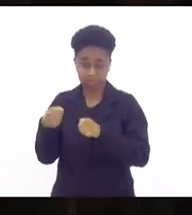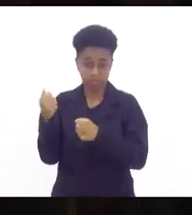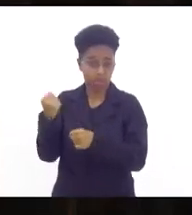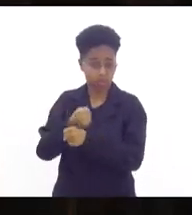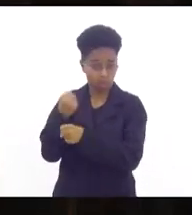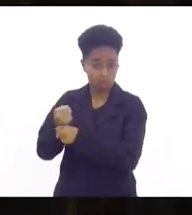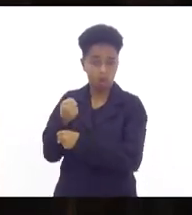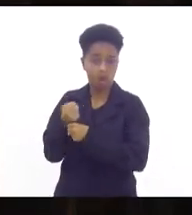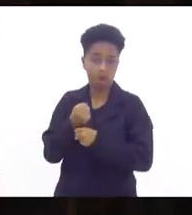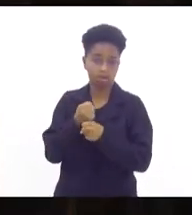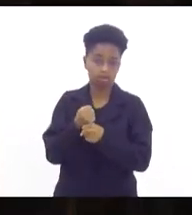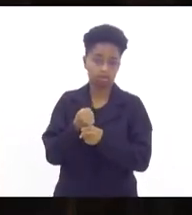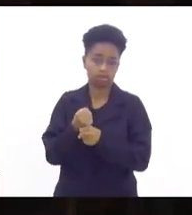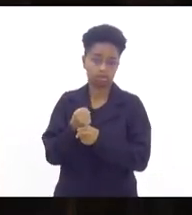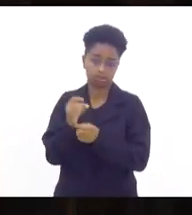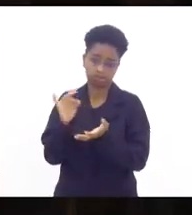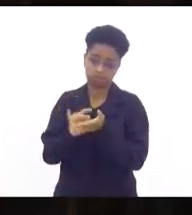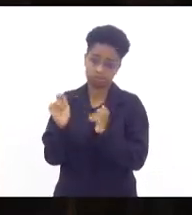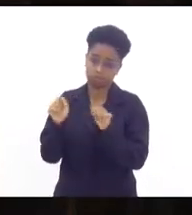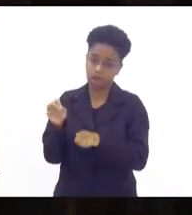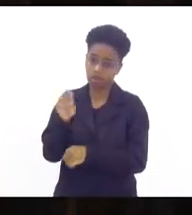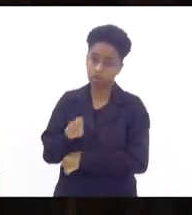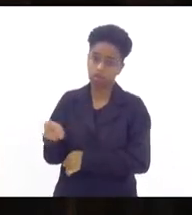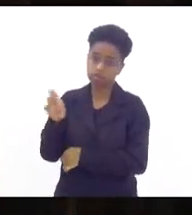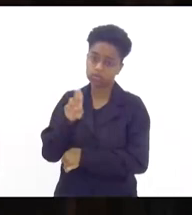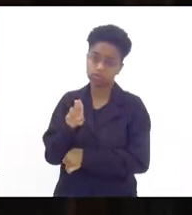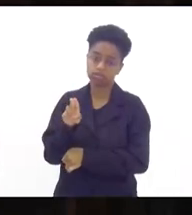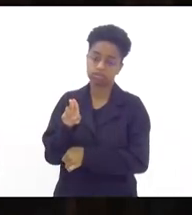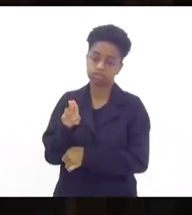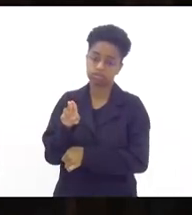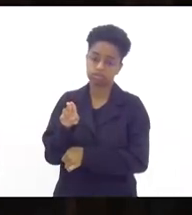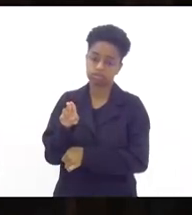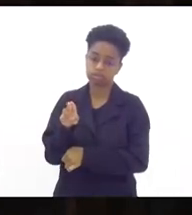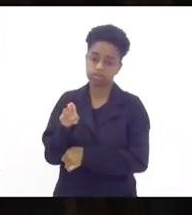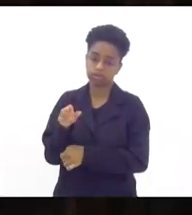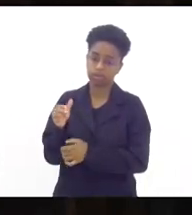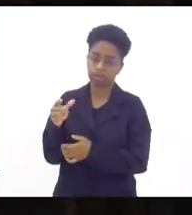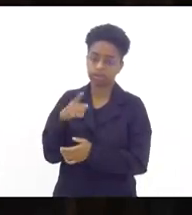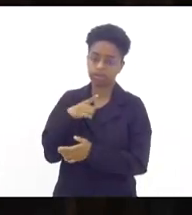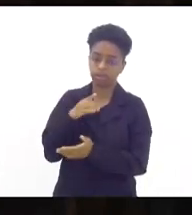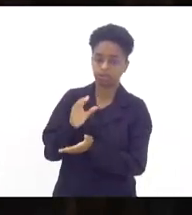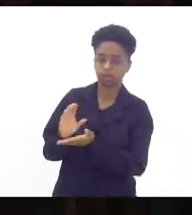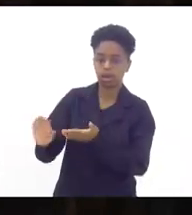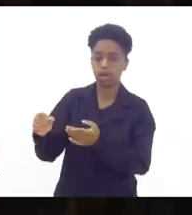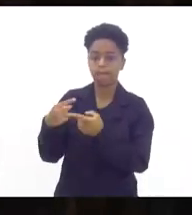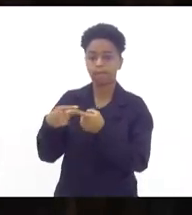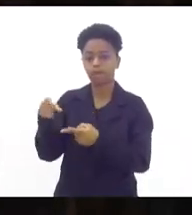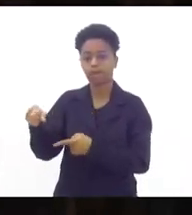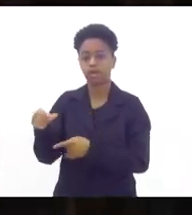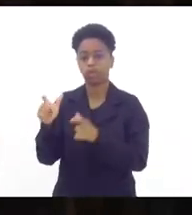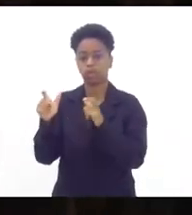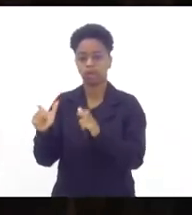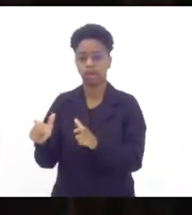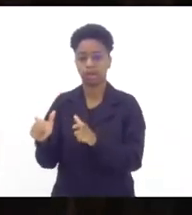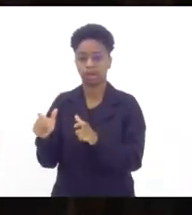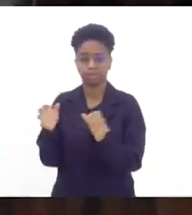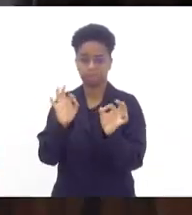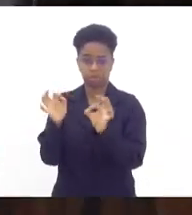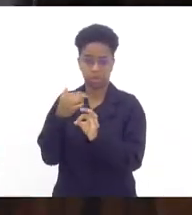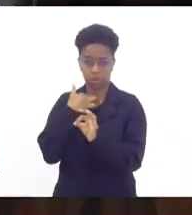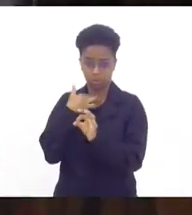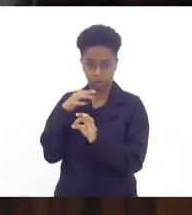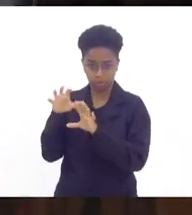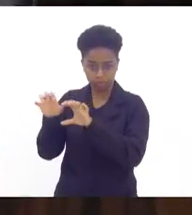que fosse utilizável para ter Fundos já que lá é um espaço que ninguém pode mexer